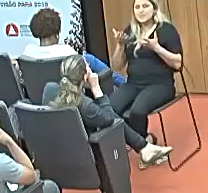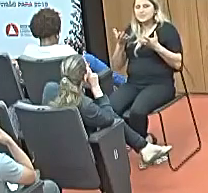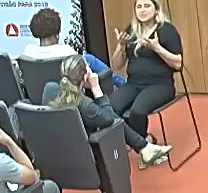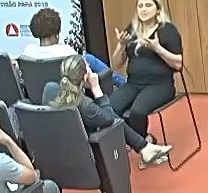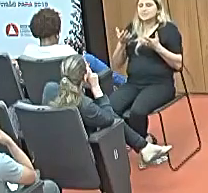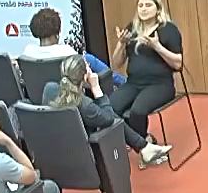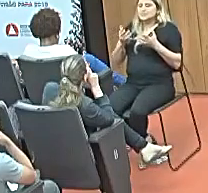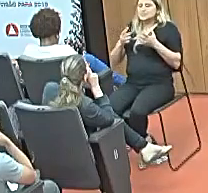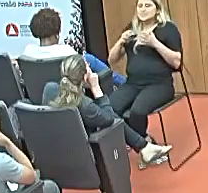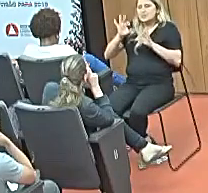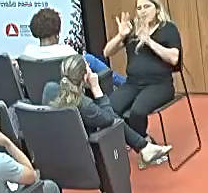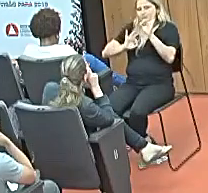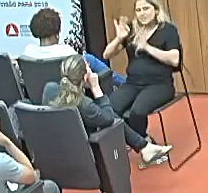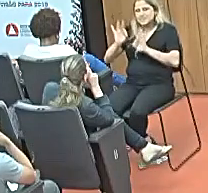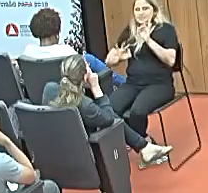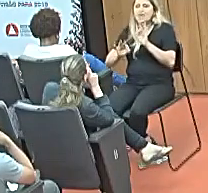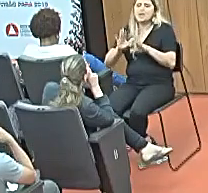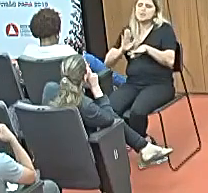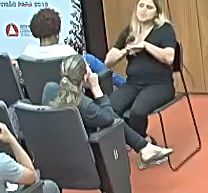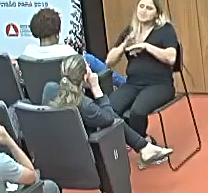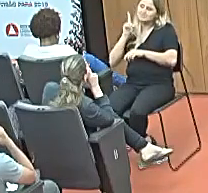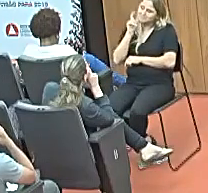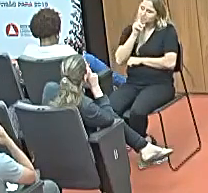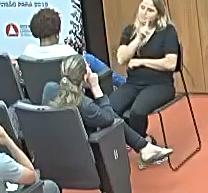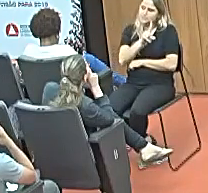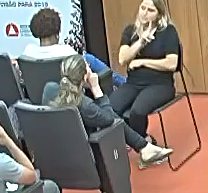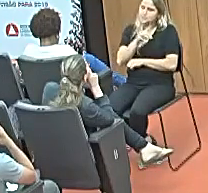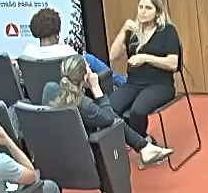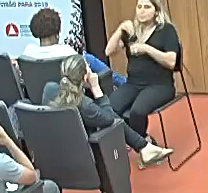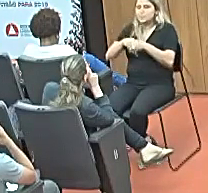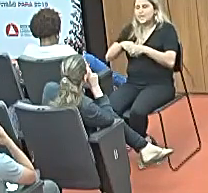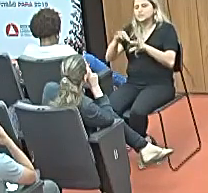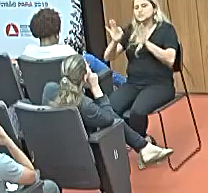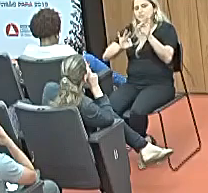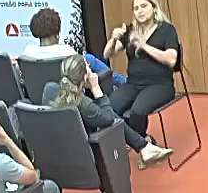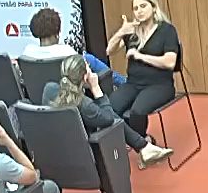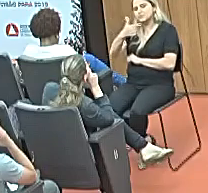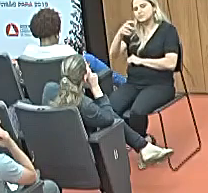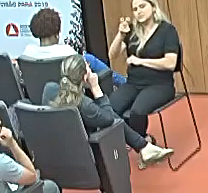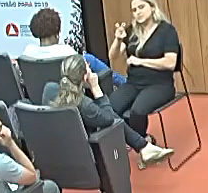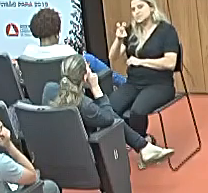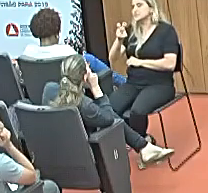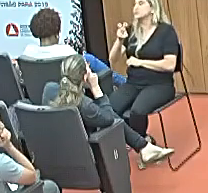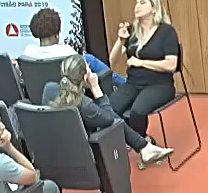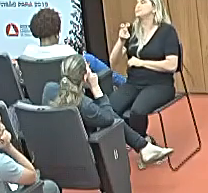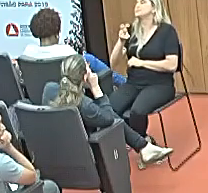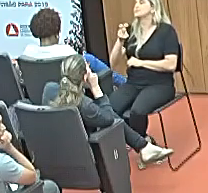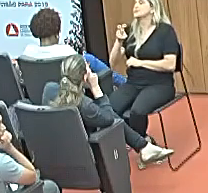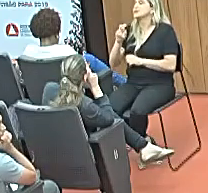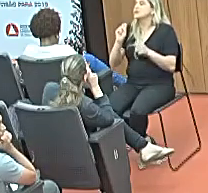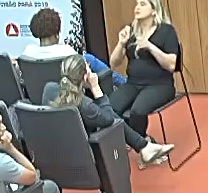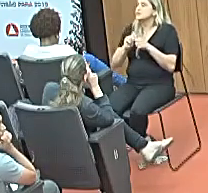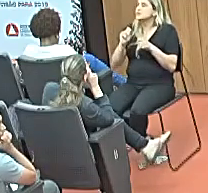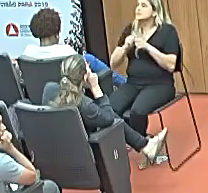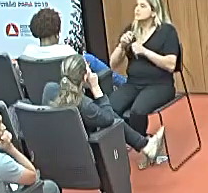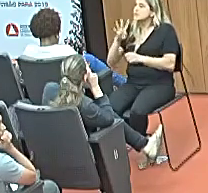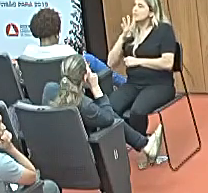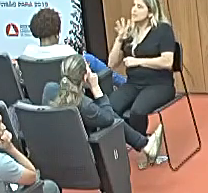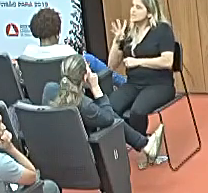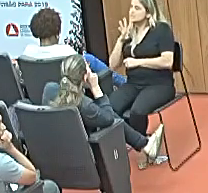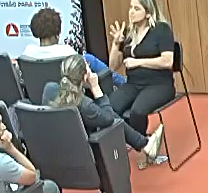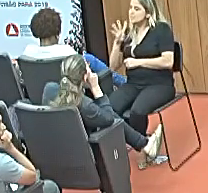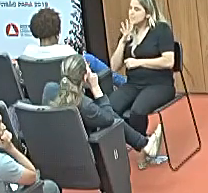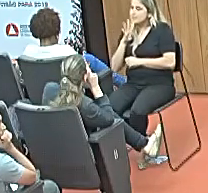dificuldades é dentro do programa 25 geração de conhecimento de tecnologia agropecuária é